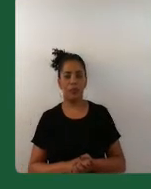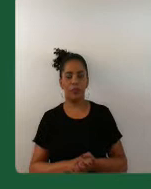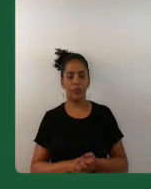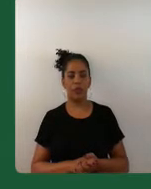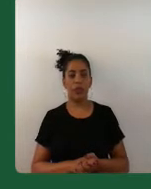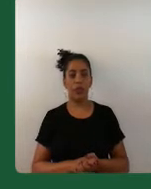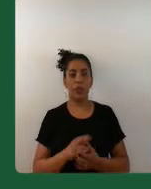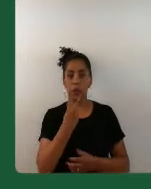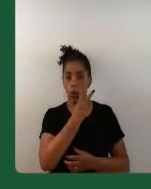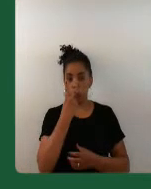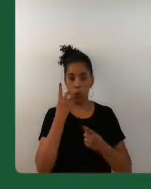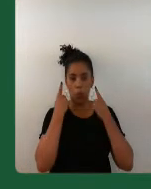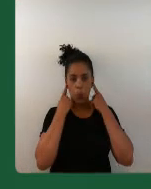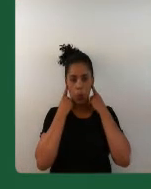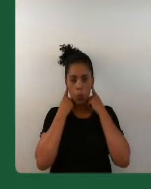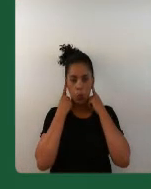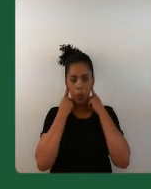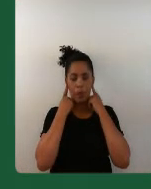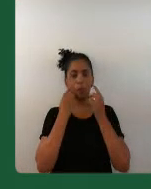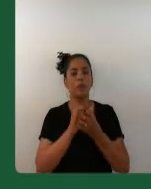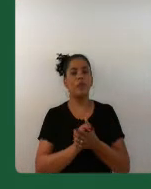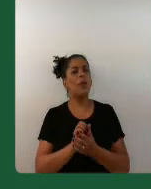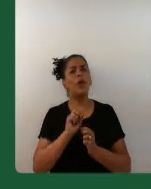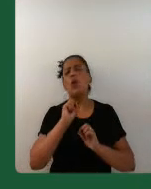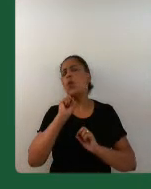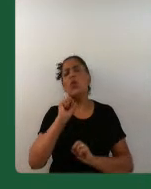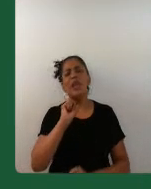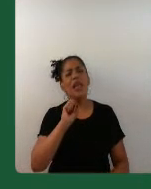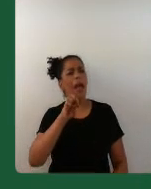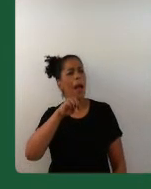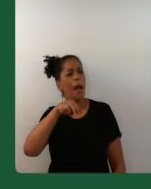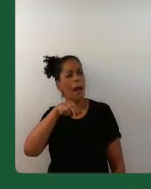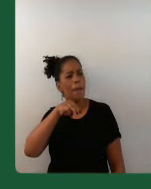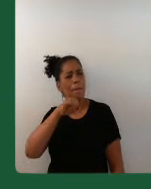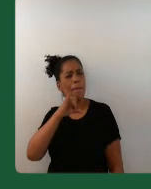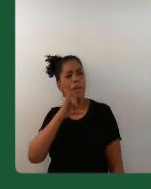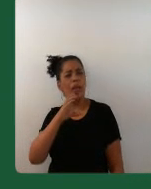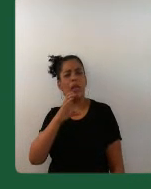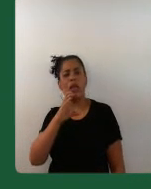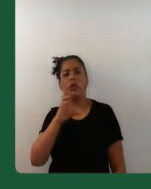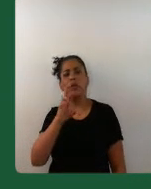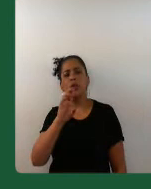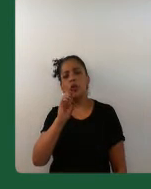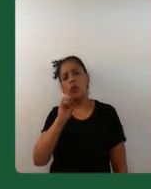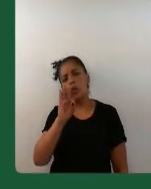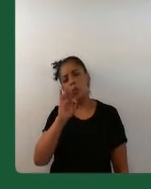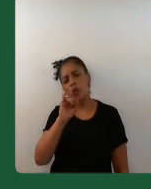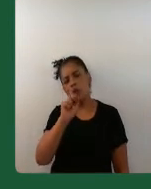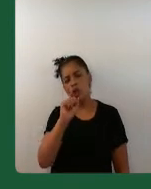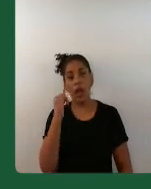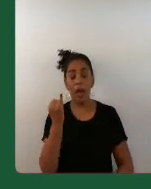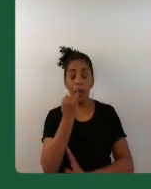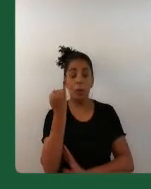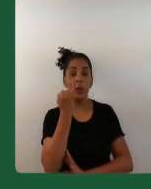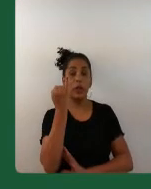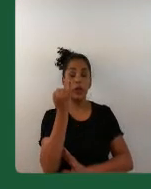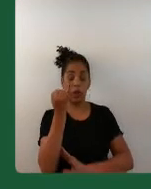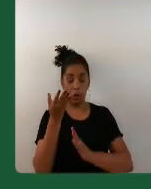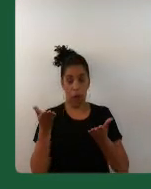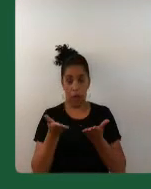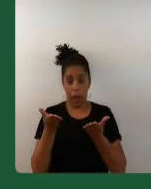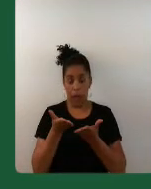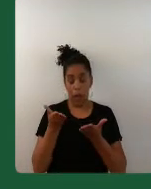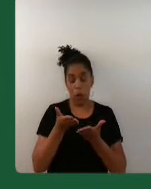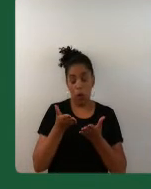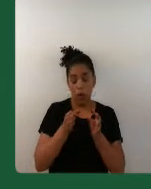bilateral. A microtia, ela também é importante, principalmente agora, a reconstrução, né, principalmente